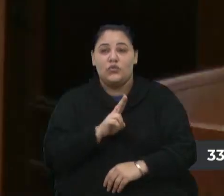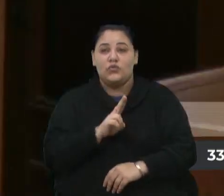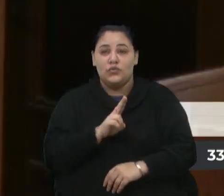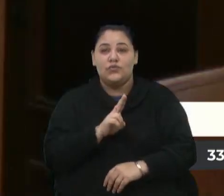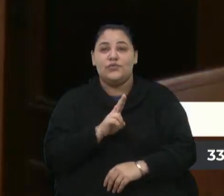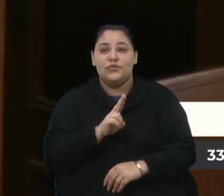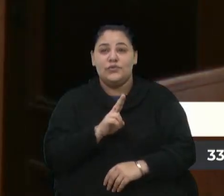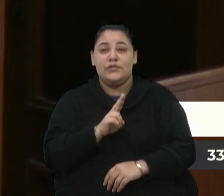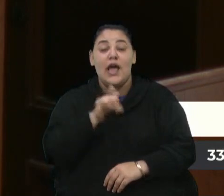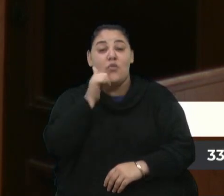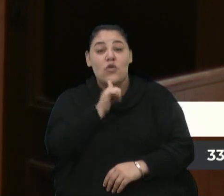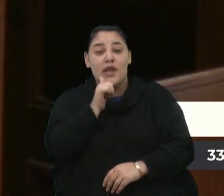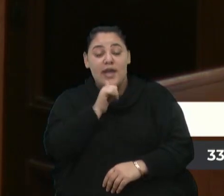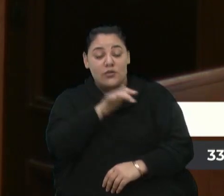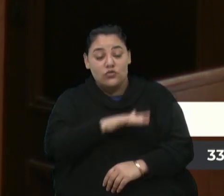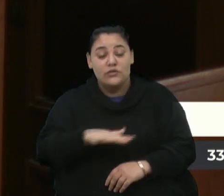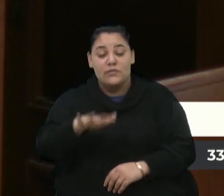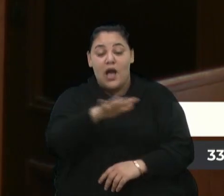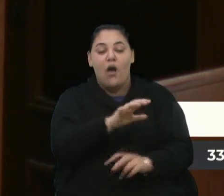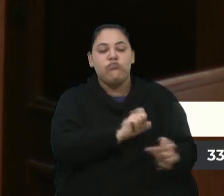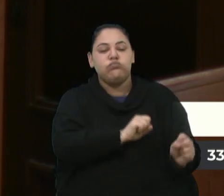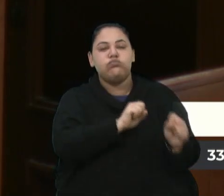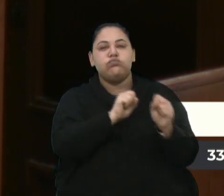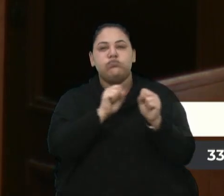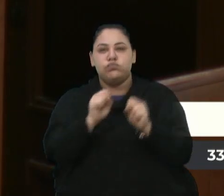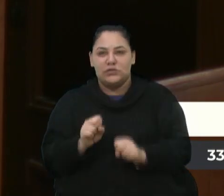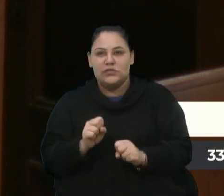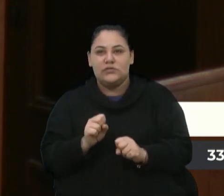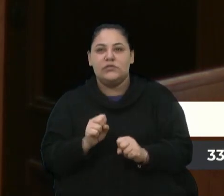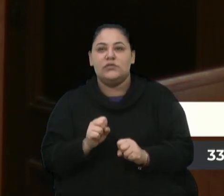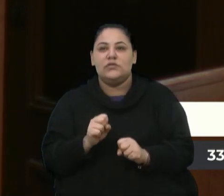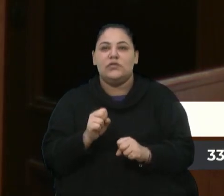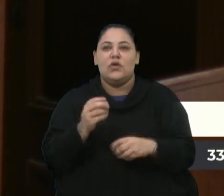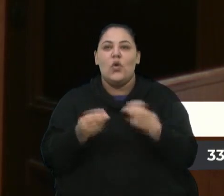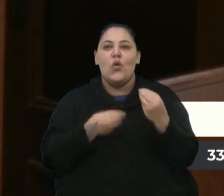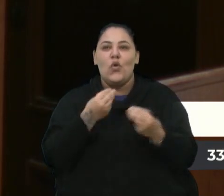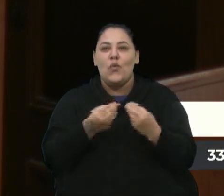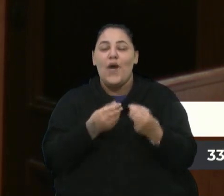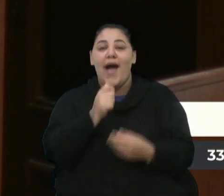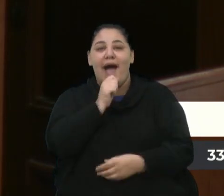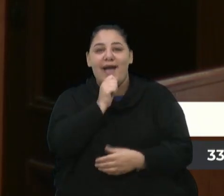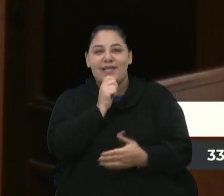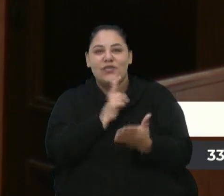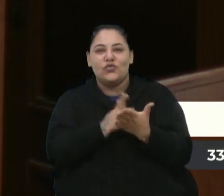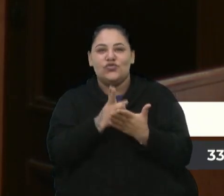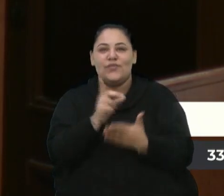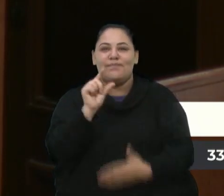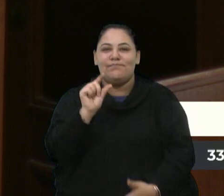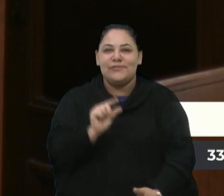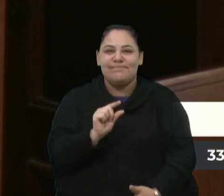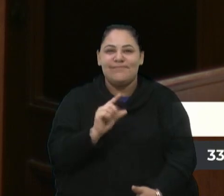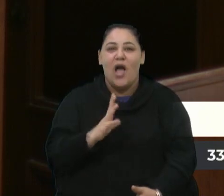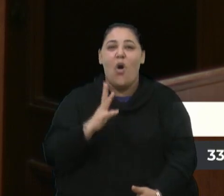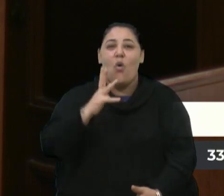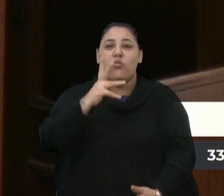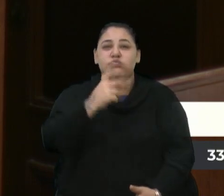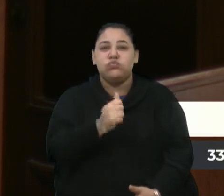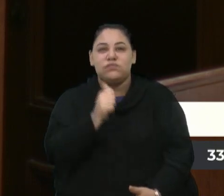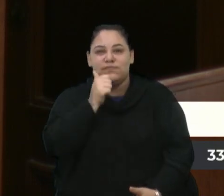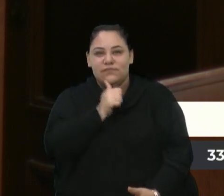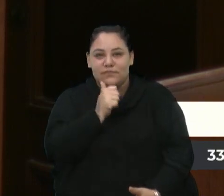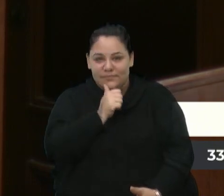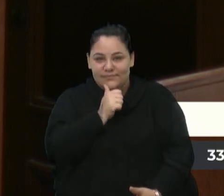espaços de poder, do quanto nós ainda somos uma minoria, embora sejamos a maior